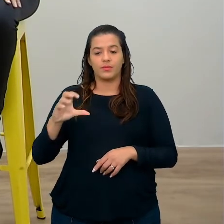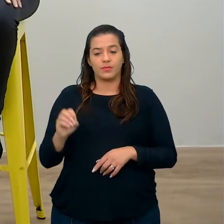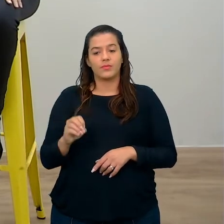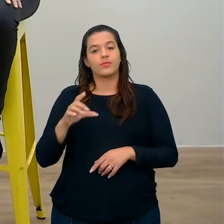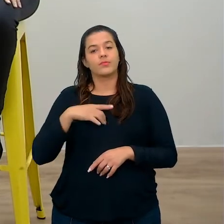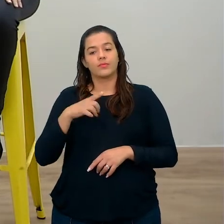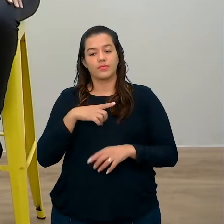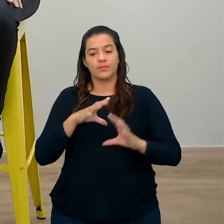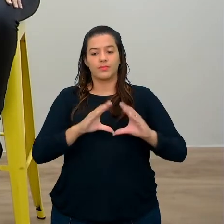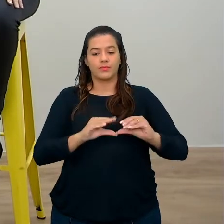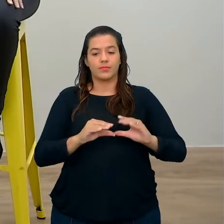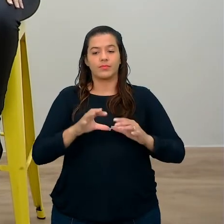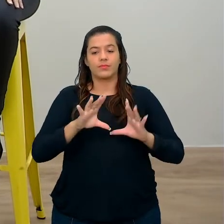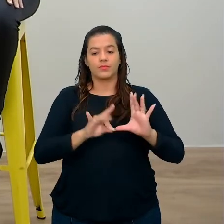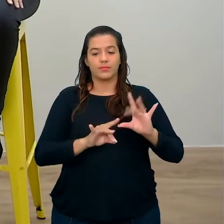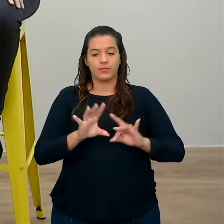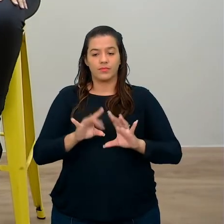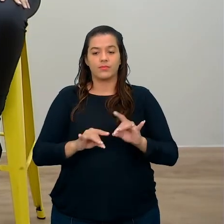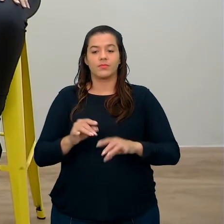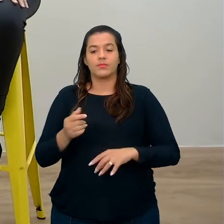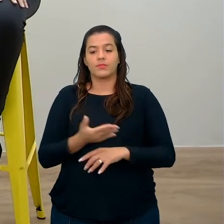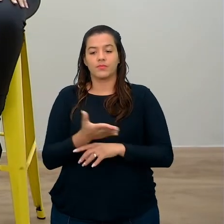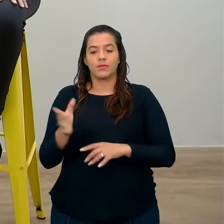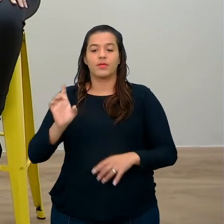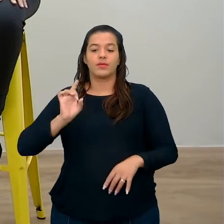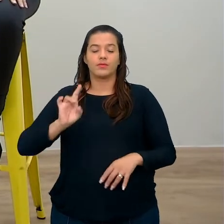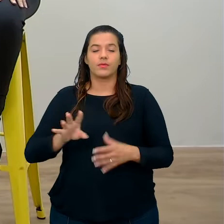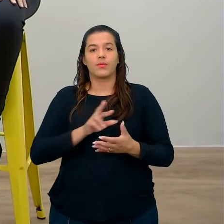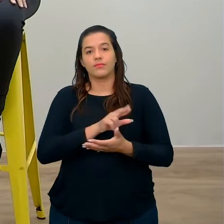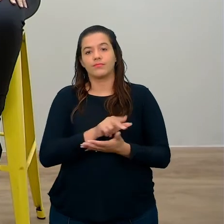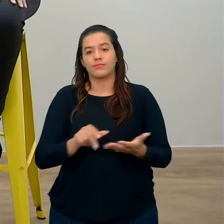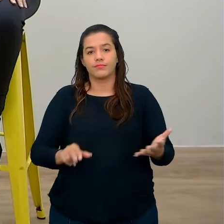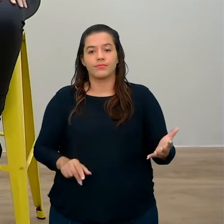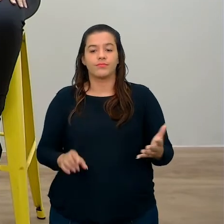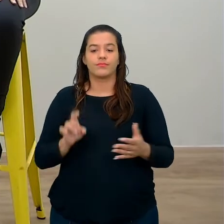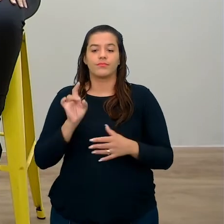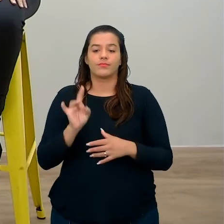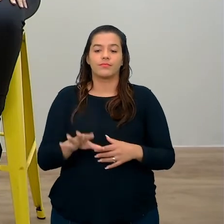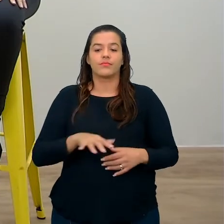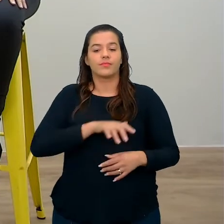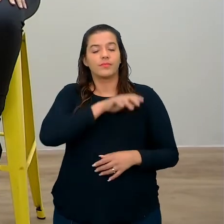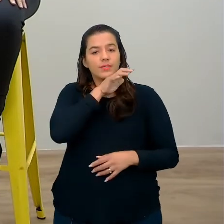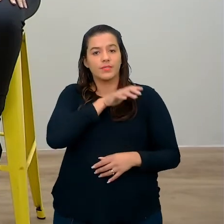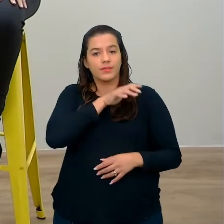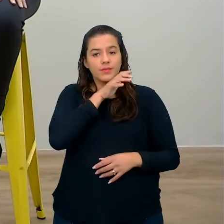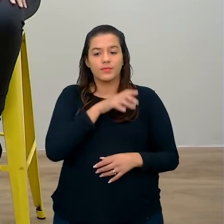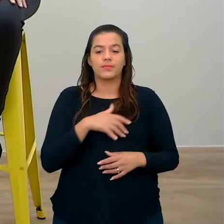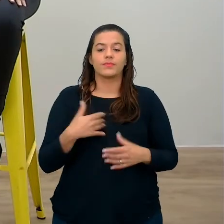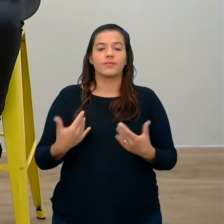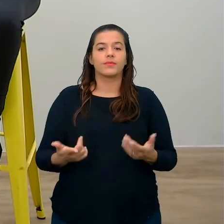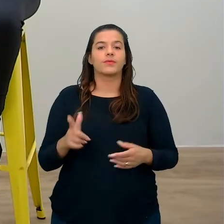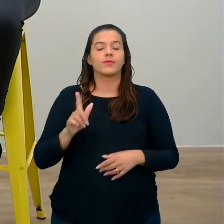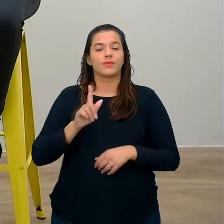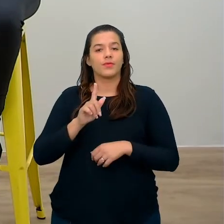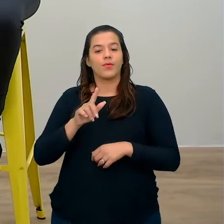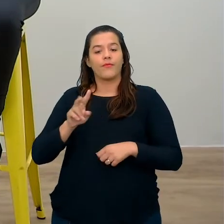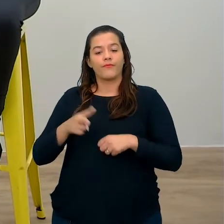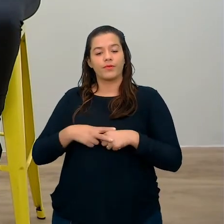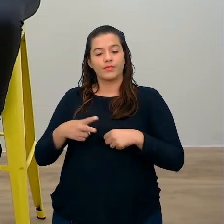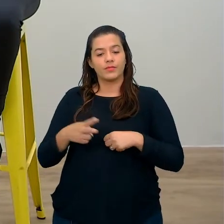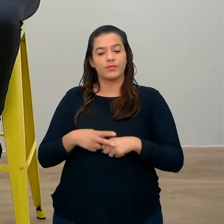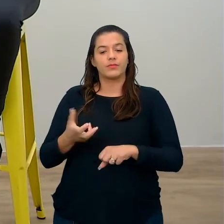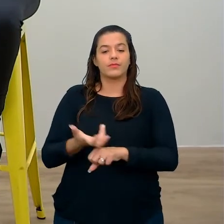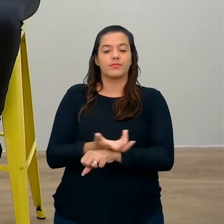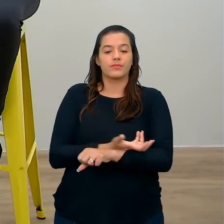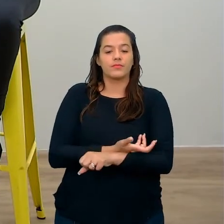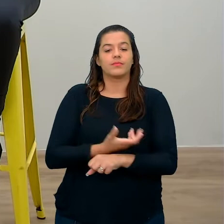né? Exatamente. Imaginava eu que era apenas a taxonomia, né, dos animais, dos vegetais, né, de